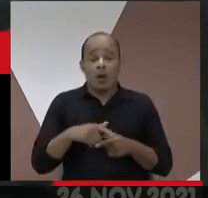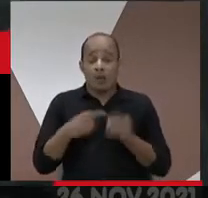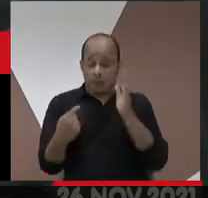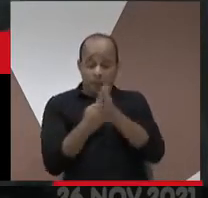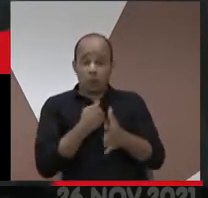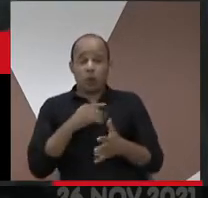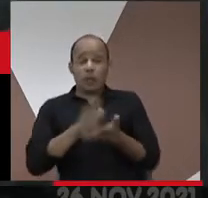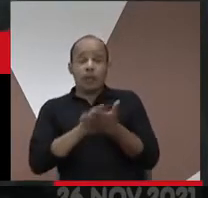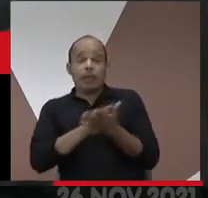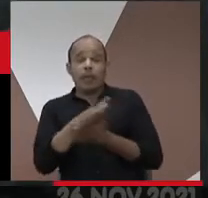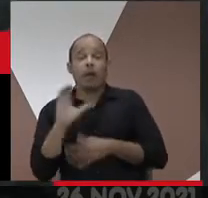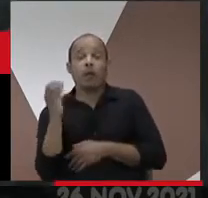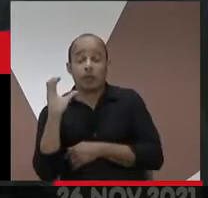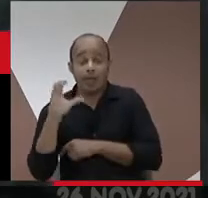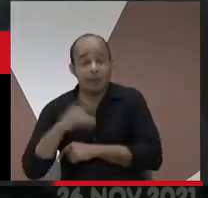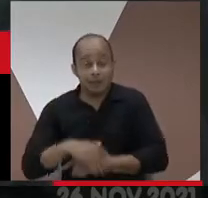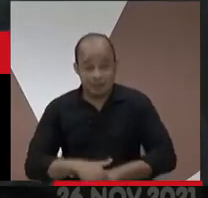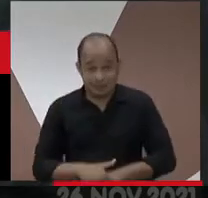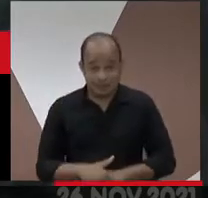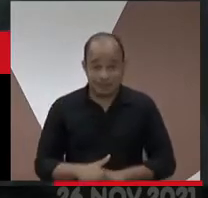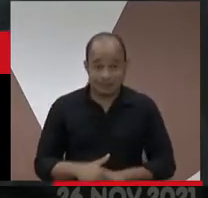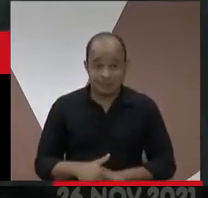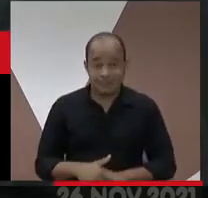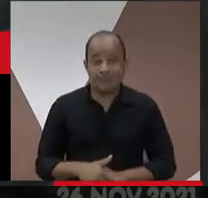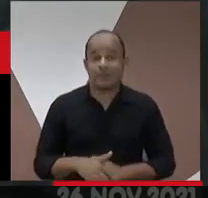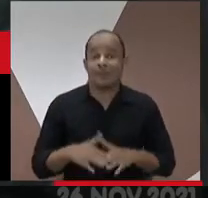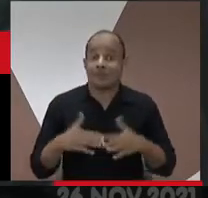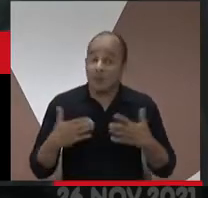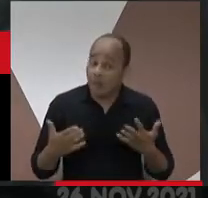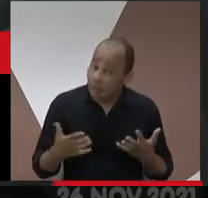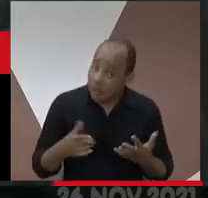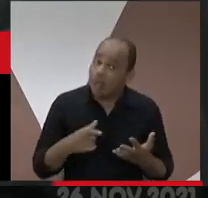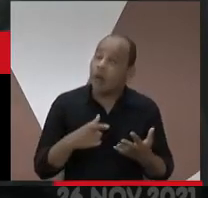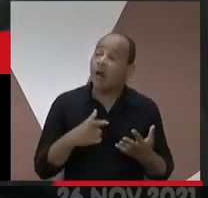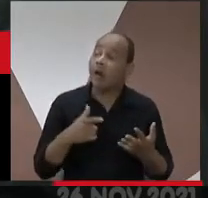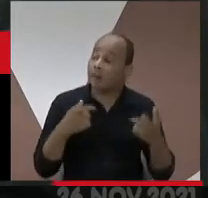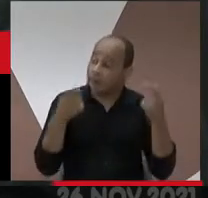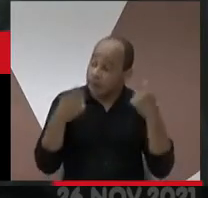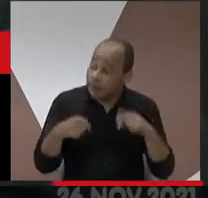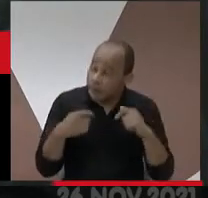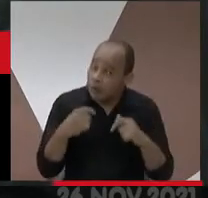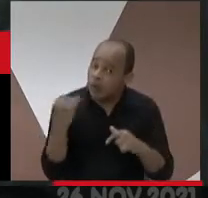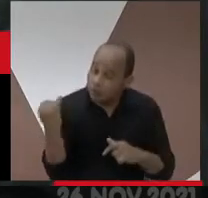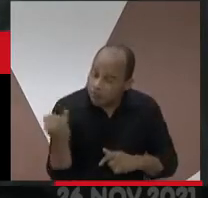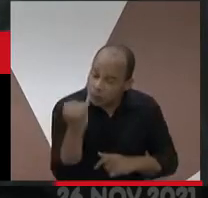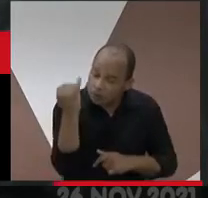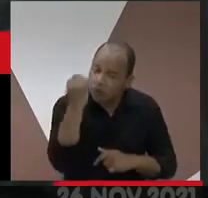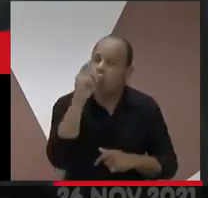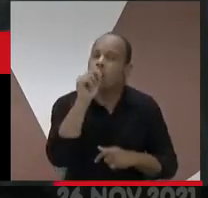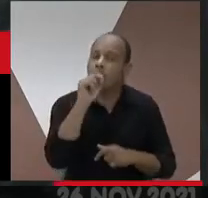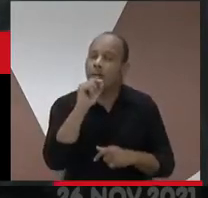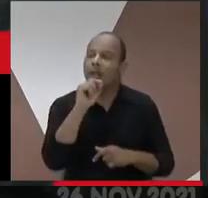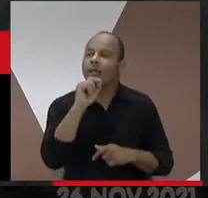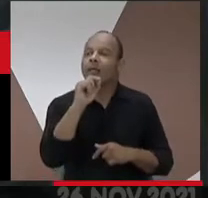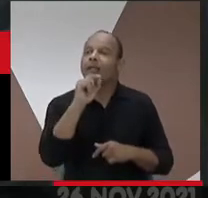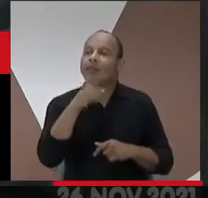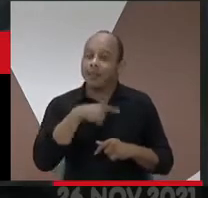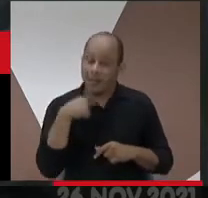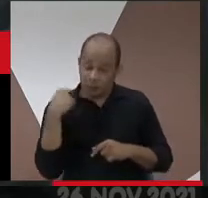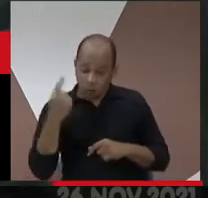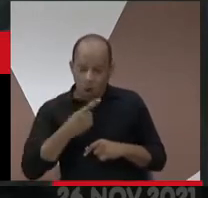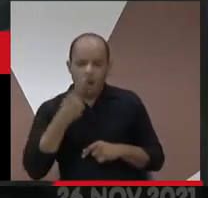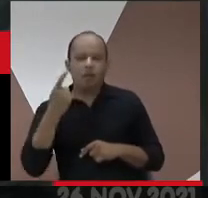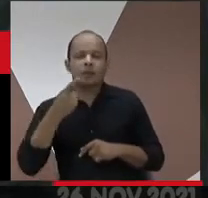nessa casa, nós poderemos ter a oportunidade de ser ouvido, não só pelos deputados e deputadas